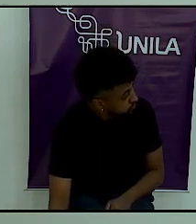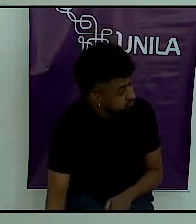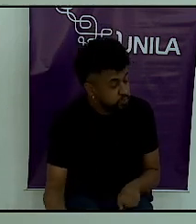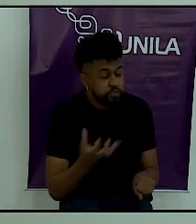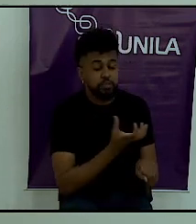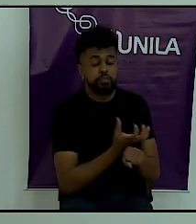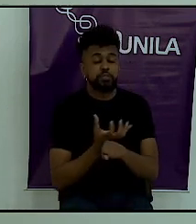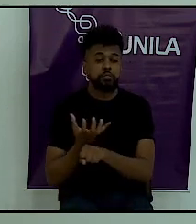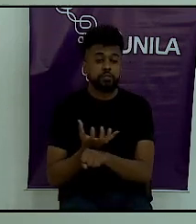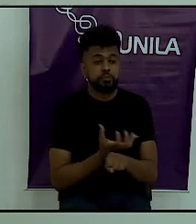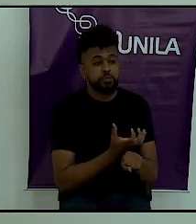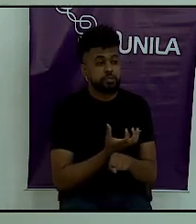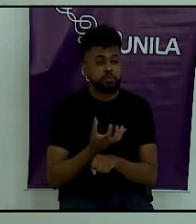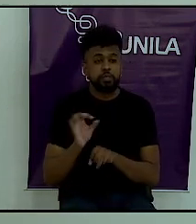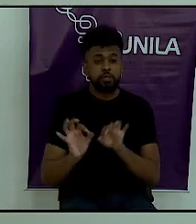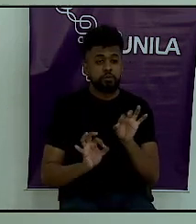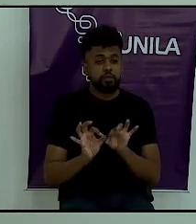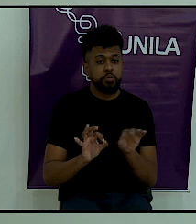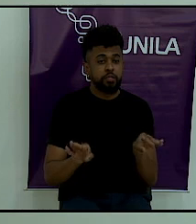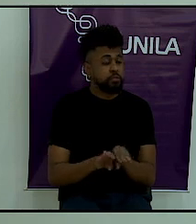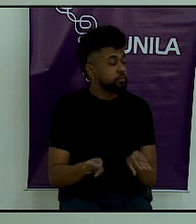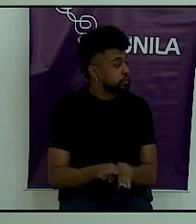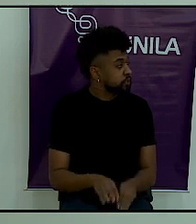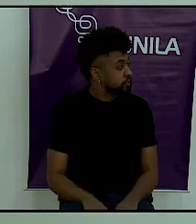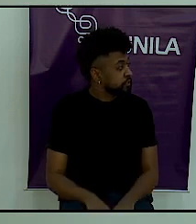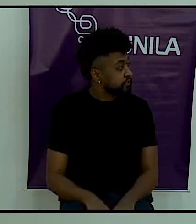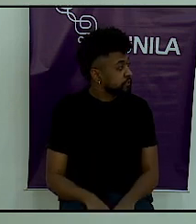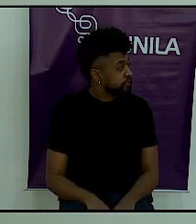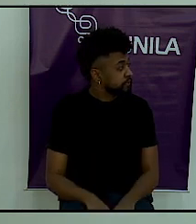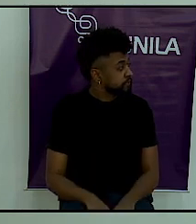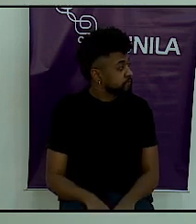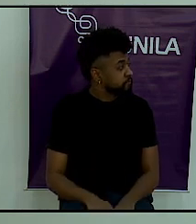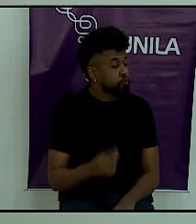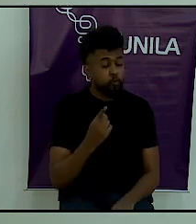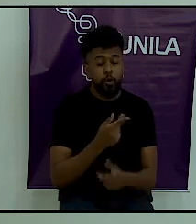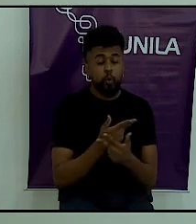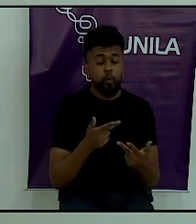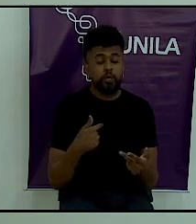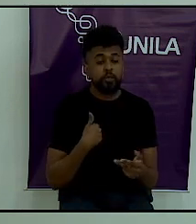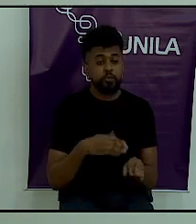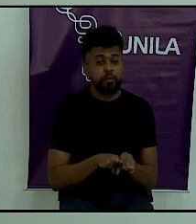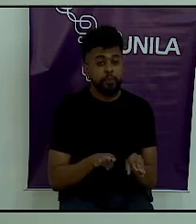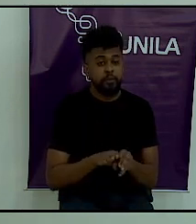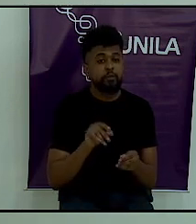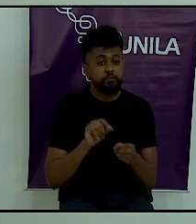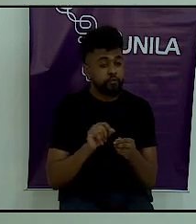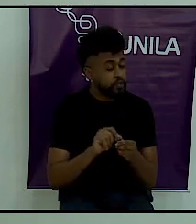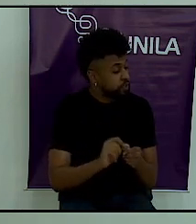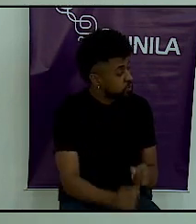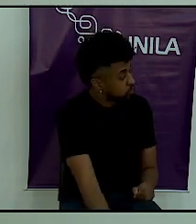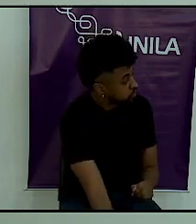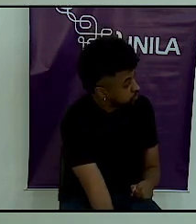estão curricularizadas hoje em dia. E aí uma das coisas que a gente tem feito é construído